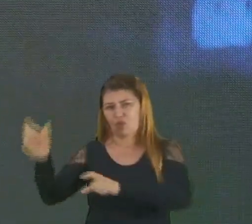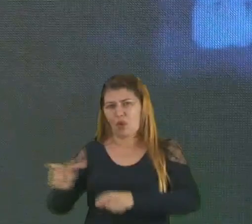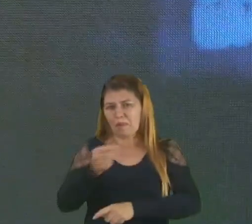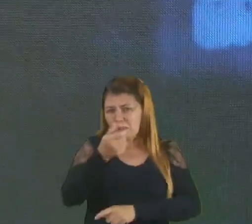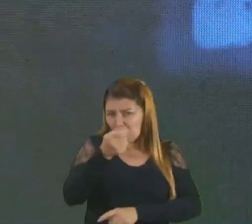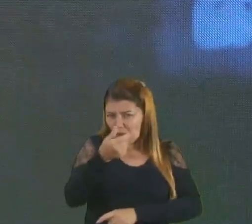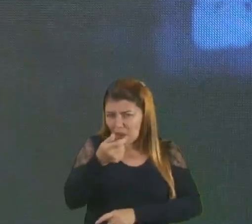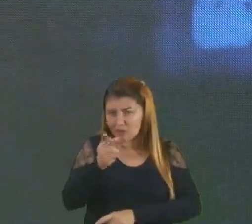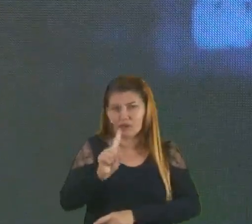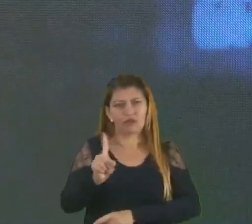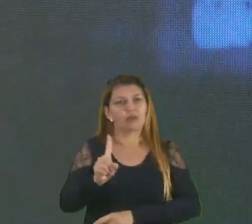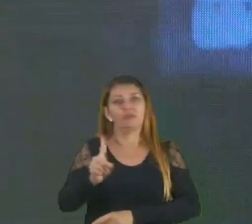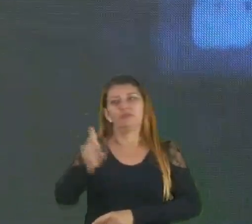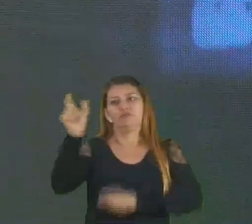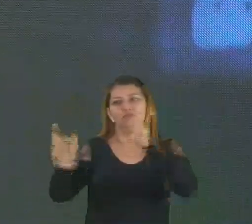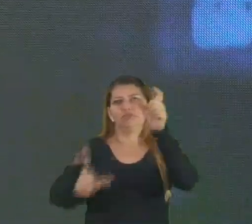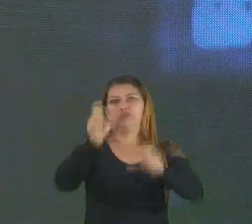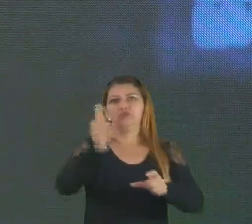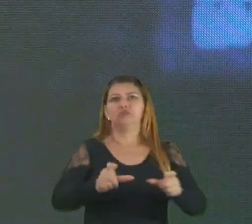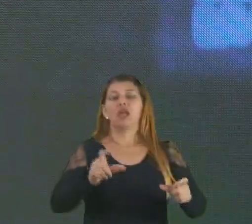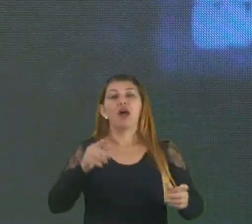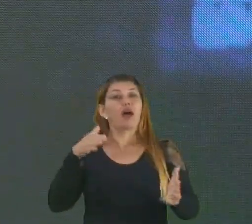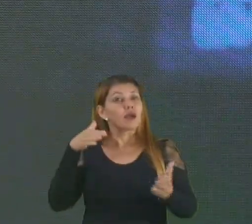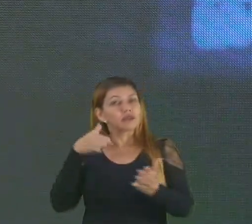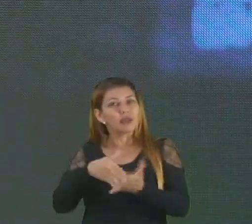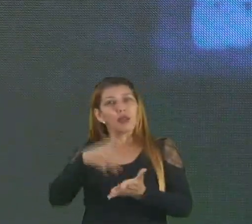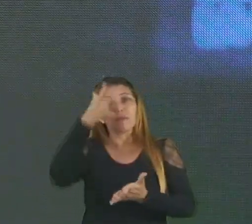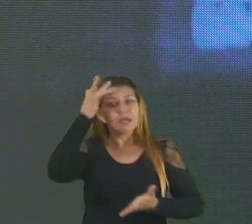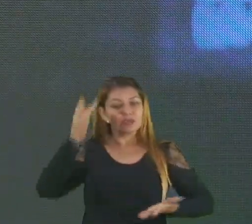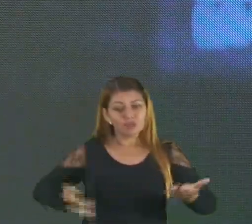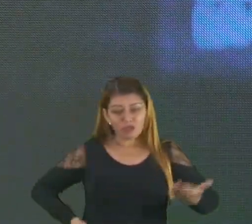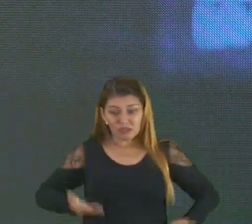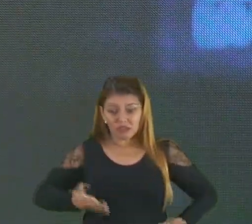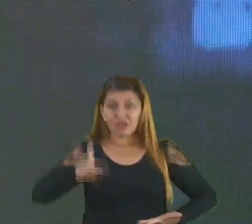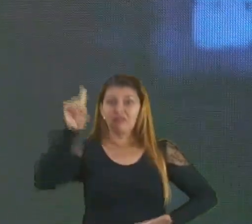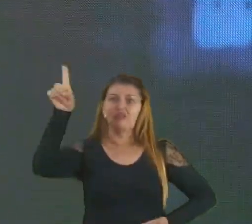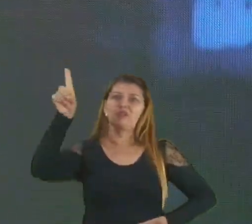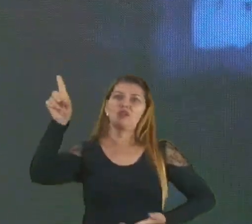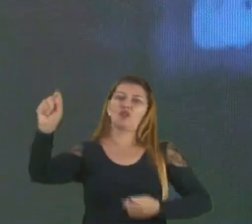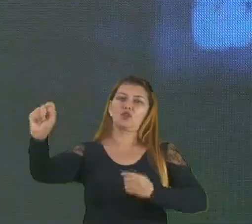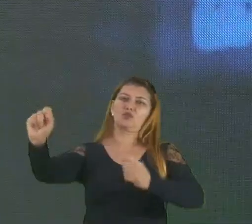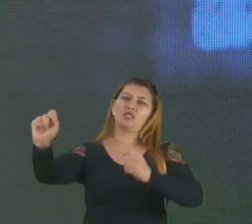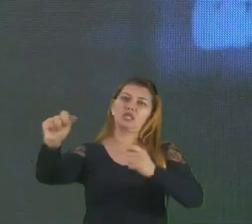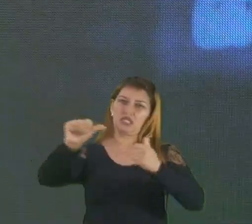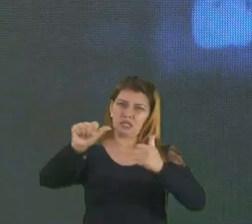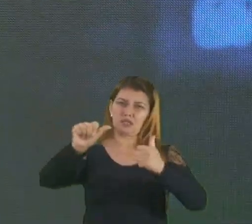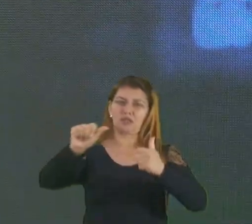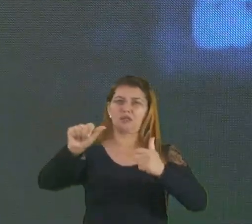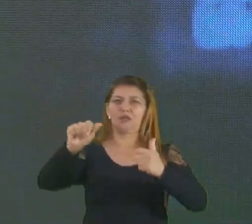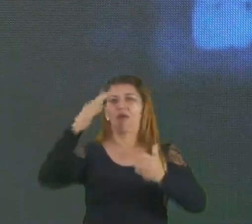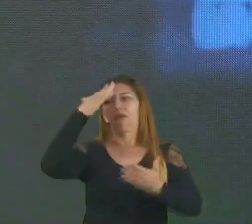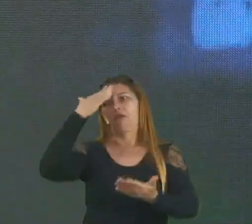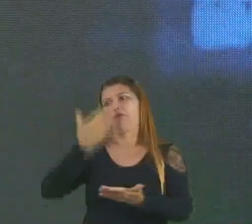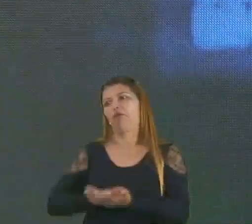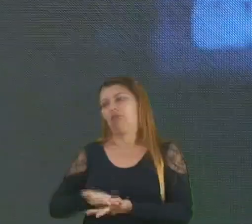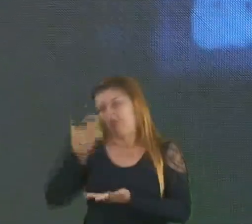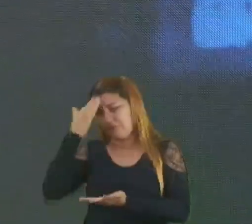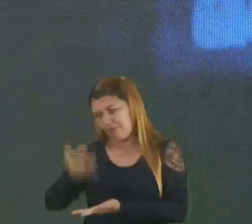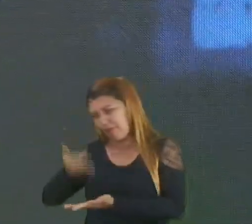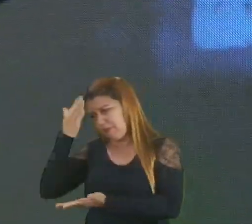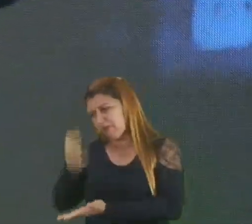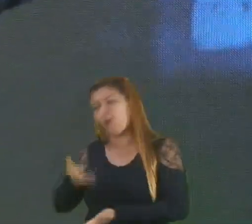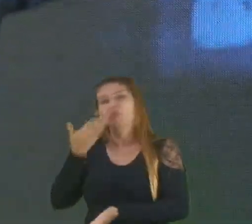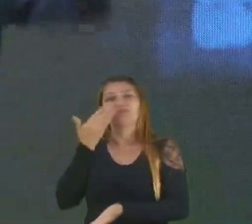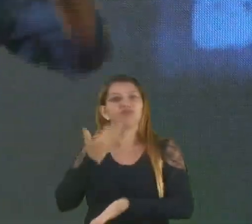eles enganariam até os escolhidos. Eles não vão enganar só as pessoas do mundo, não. Eles